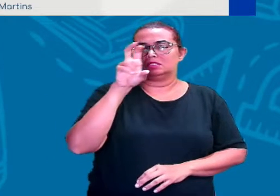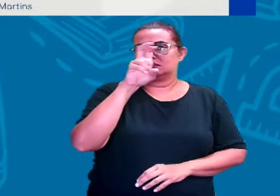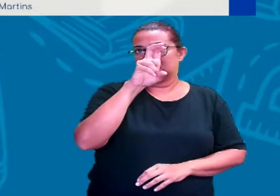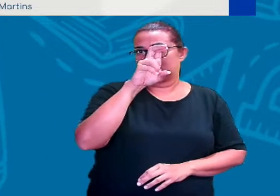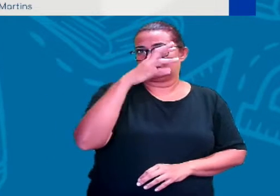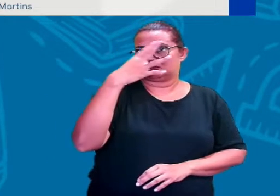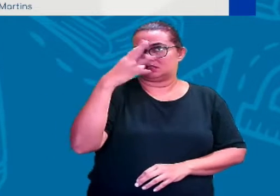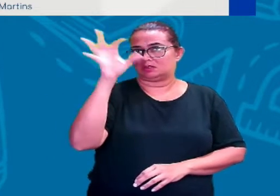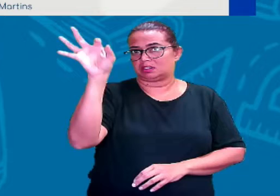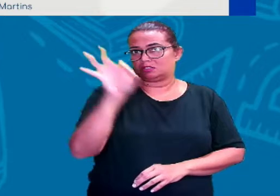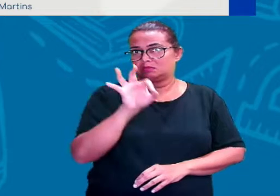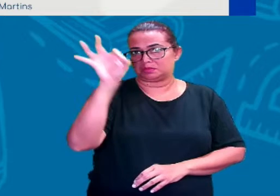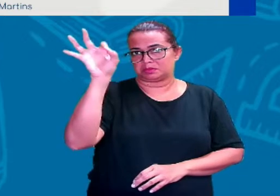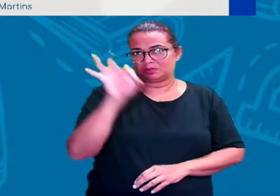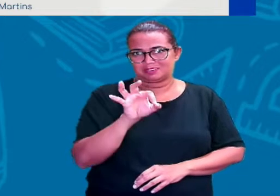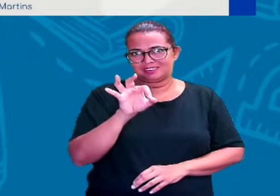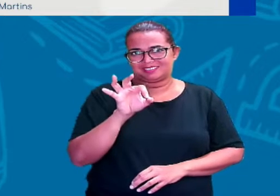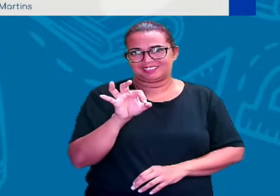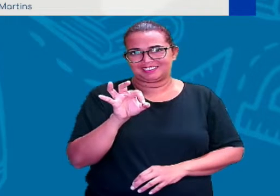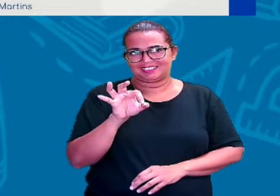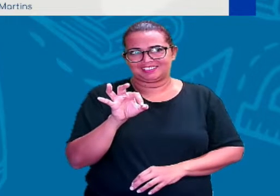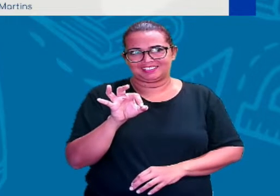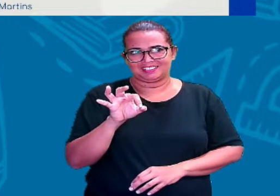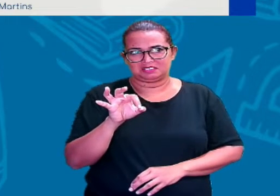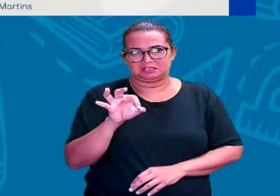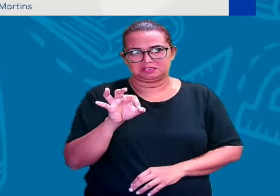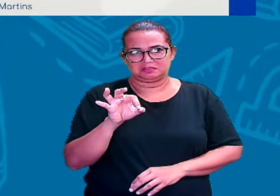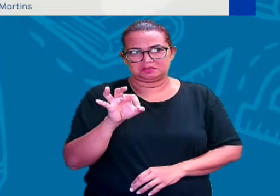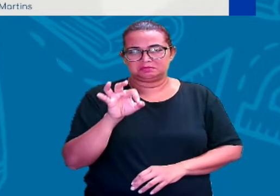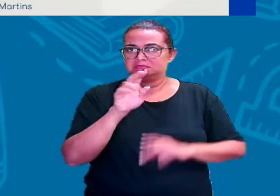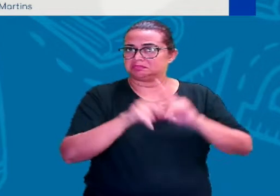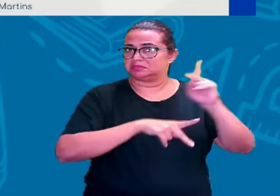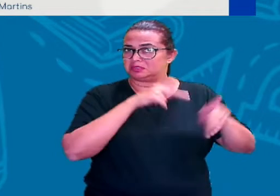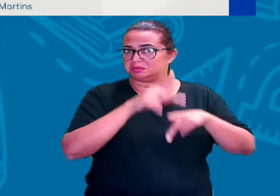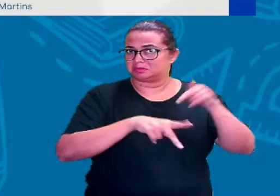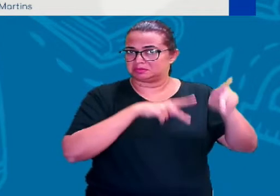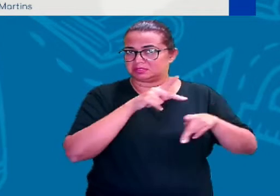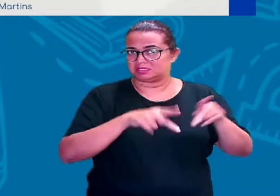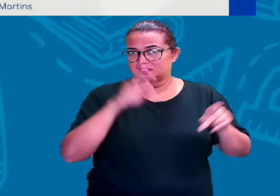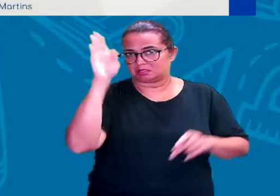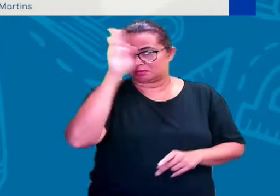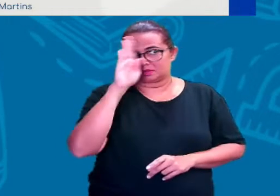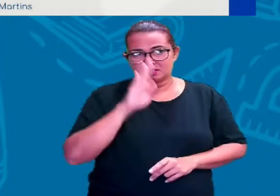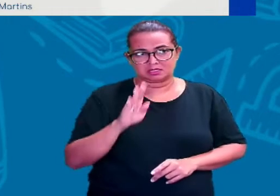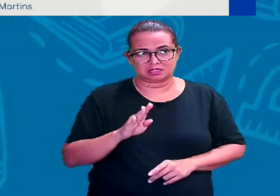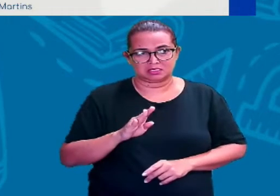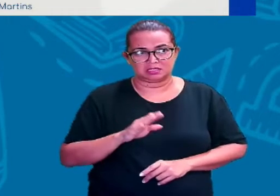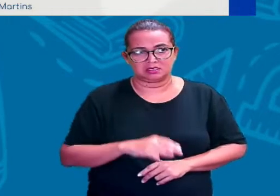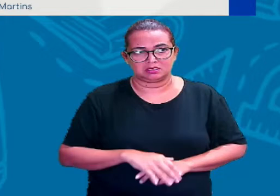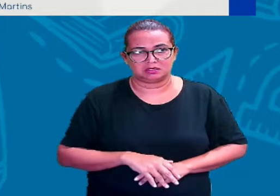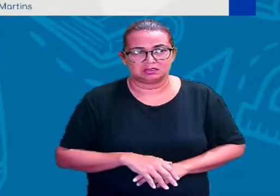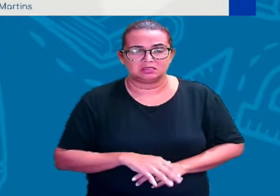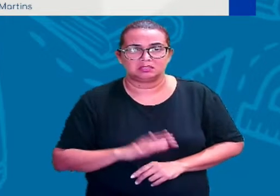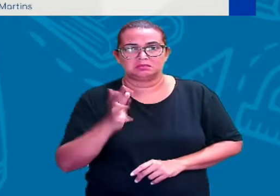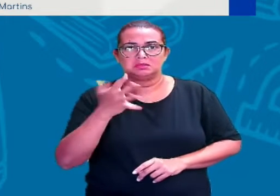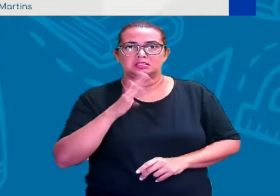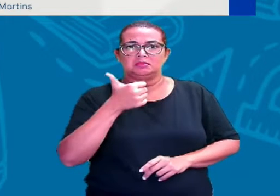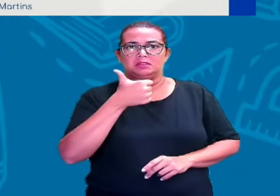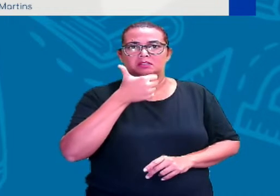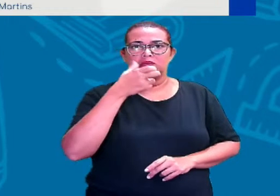54%, mais da metade, né, da população do Brasil. Então, 15, que equivale aí a 15 milhões